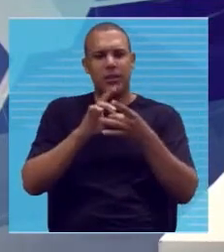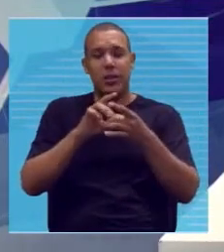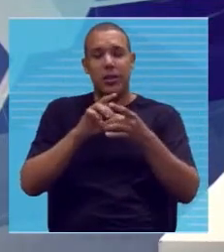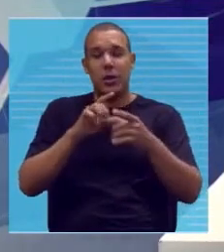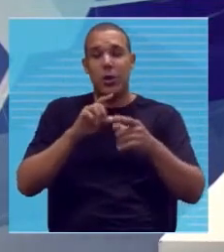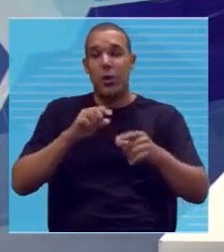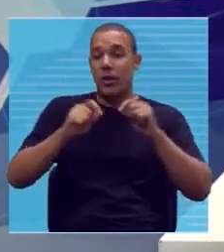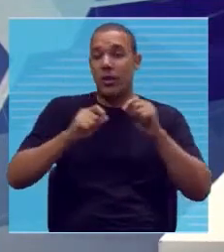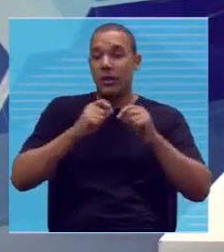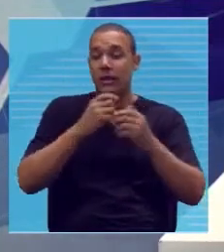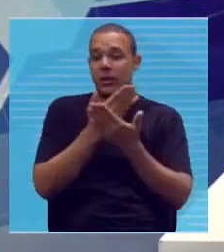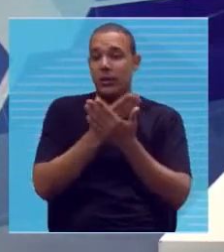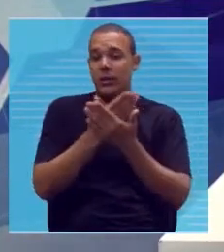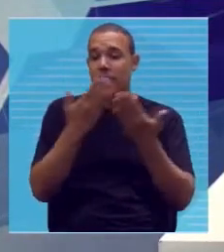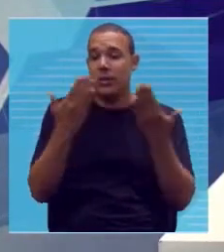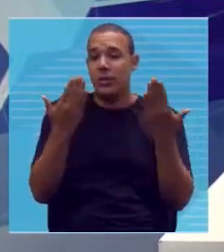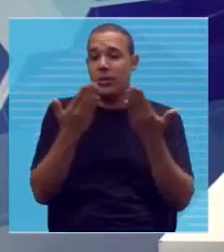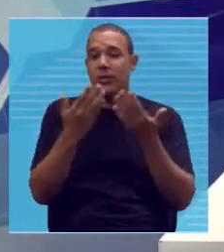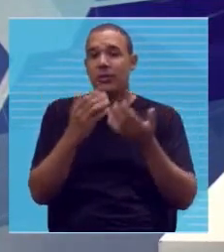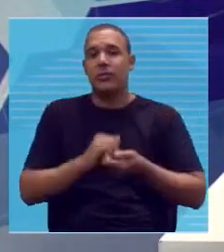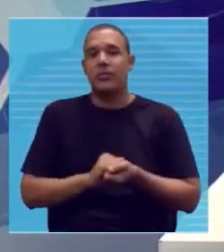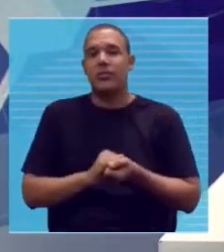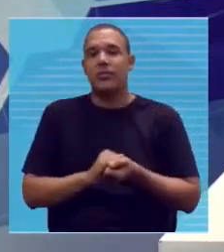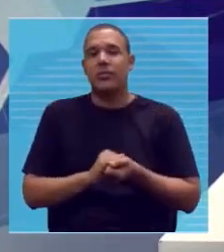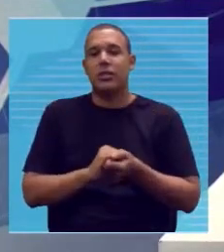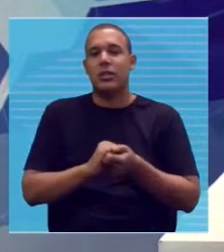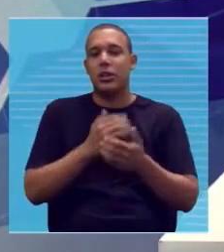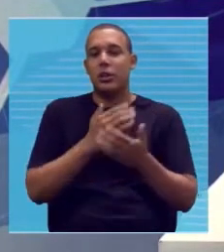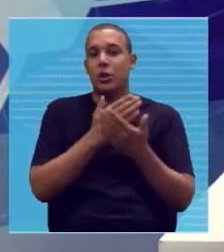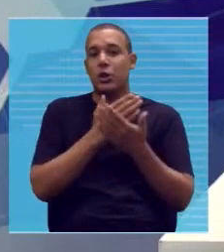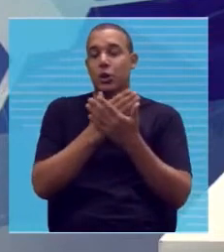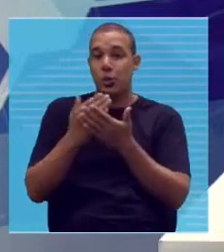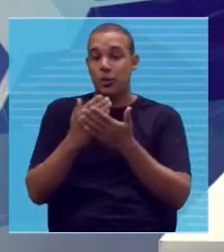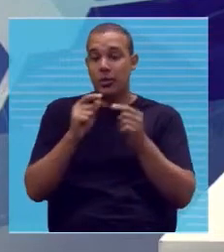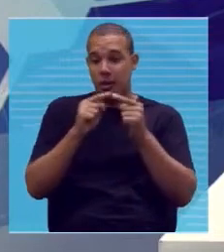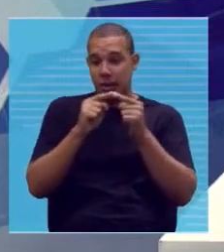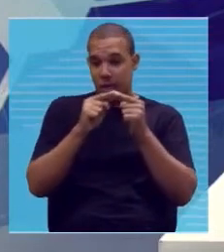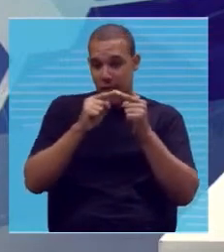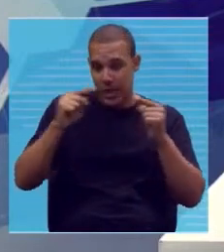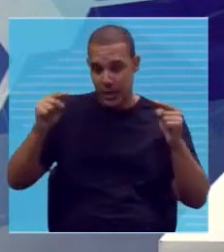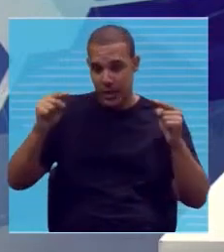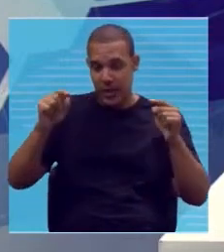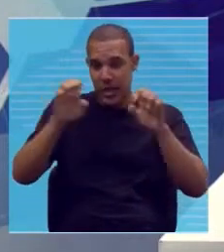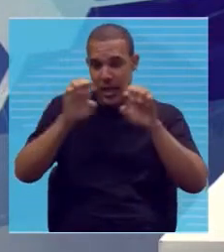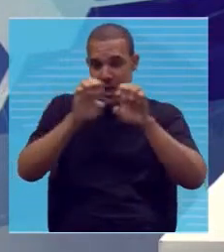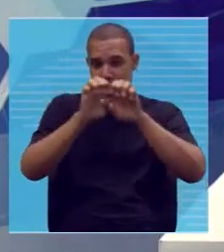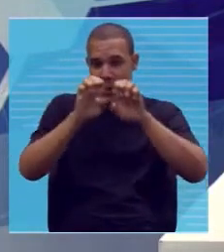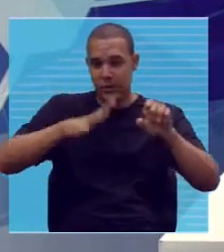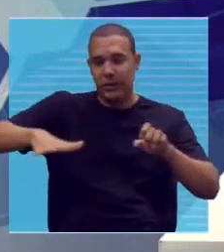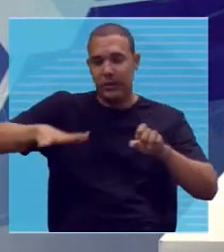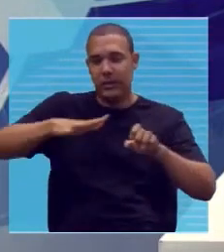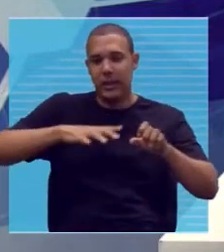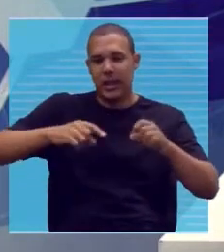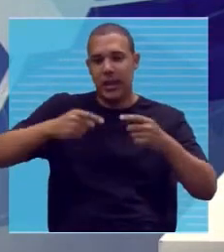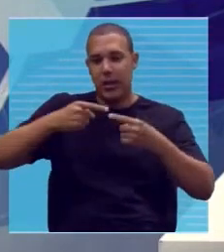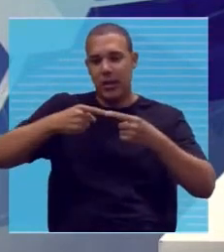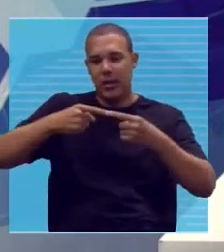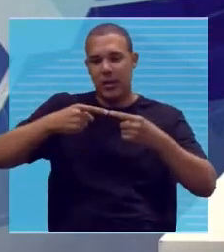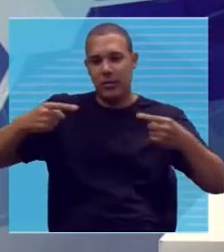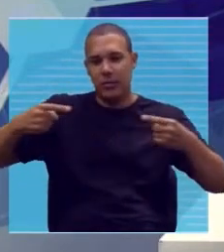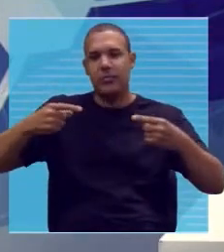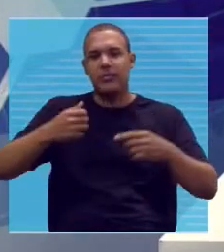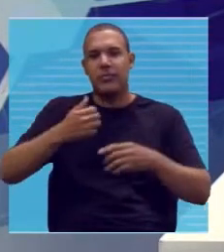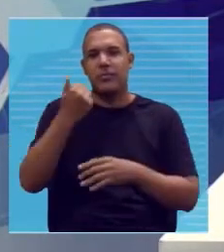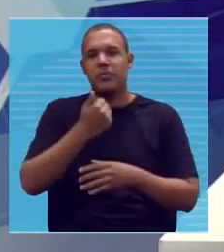está apresentando de conteúdo? Estudo da reta, equação geral da reta. Onde nesse primeiro momento, nessa primeira